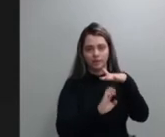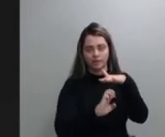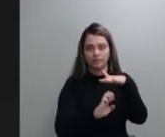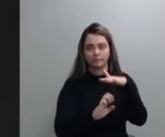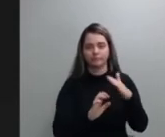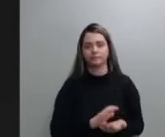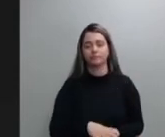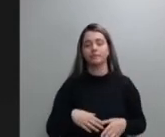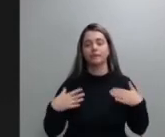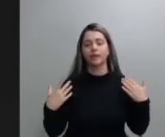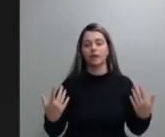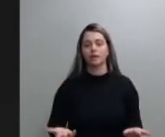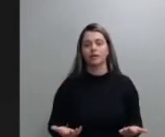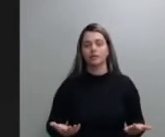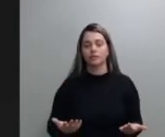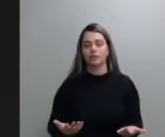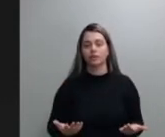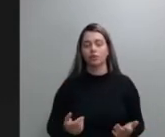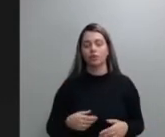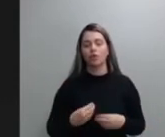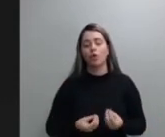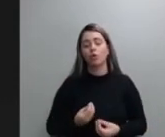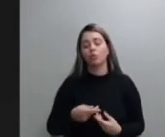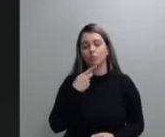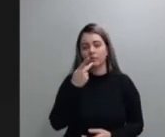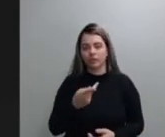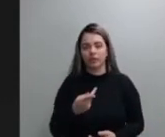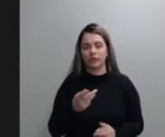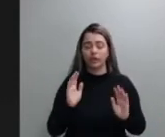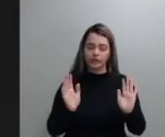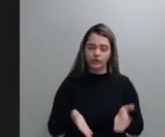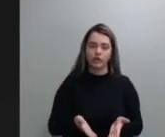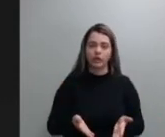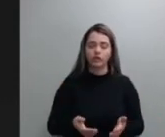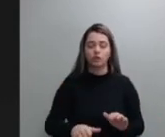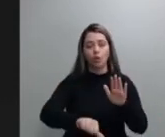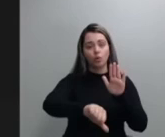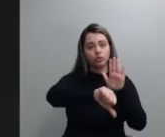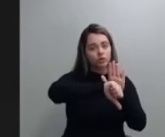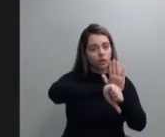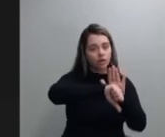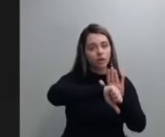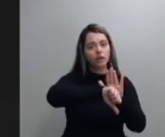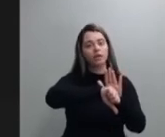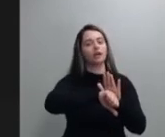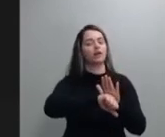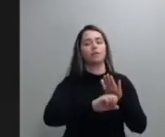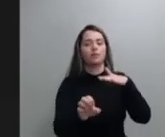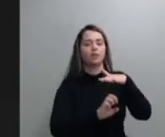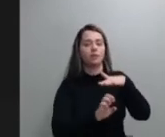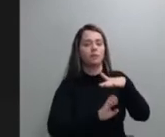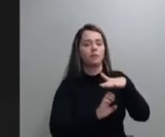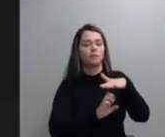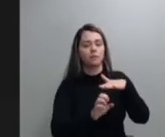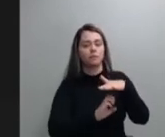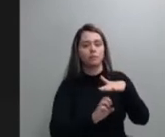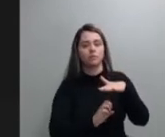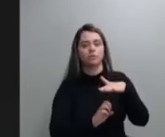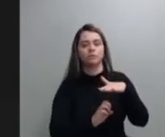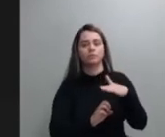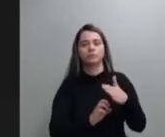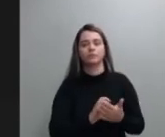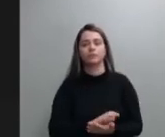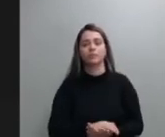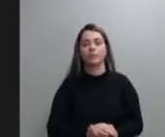portanto entendo como já expus inaplicável o aboliço criminis invocada pela empresa recorrida porque efetivamente